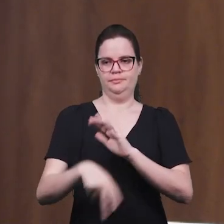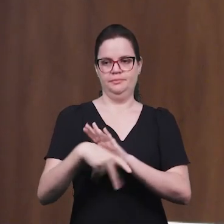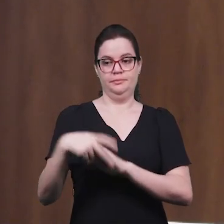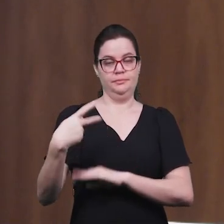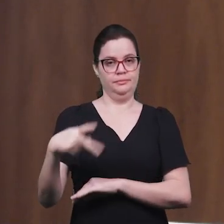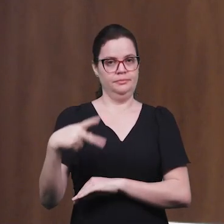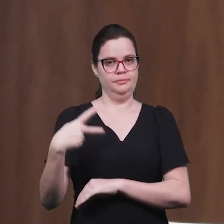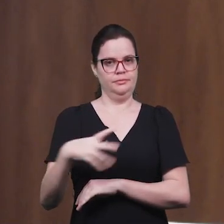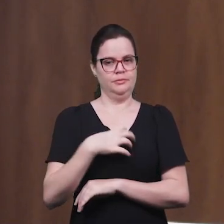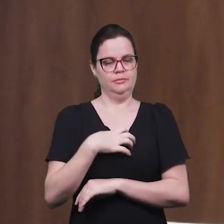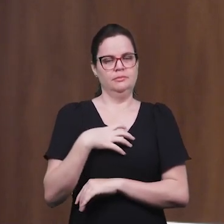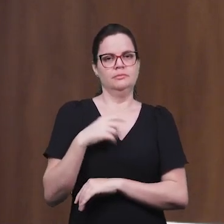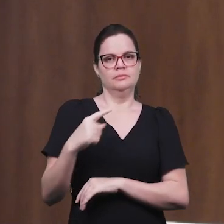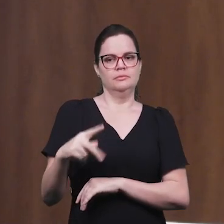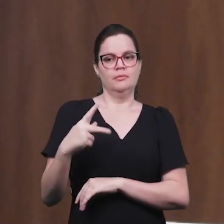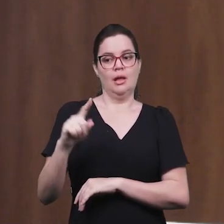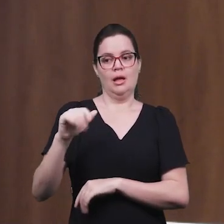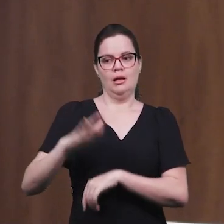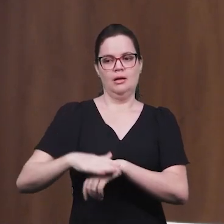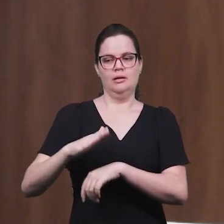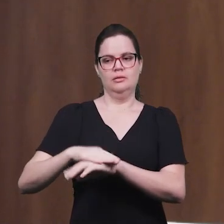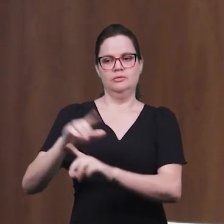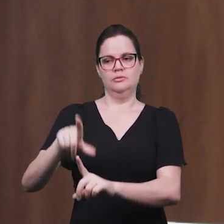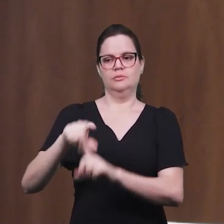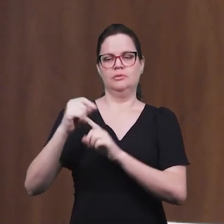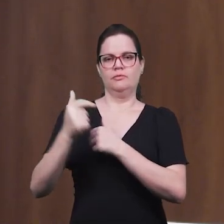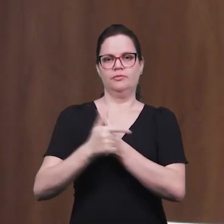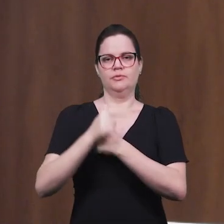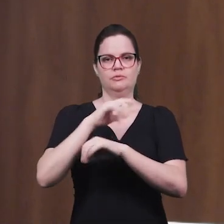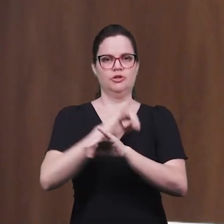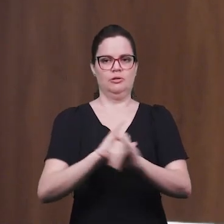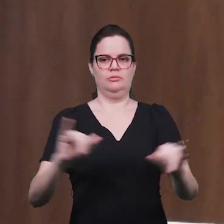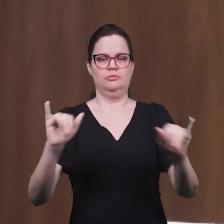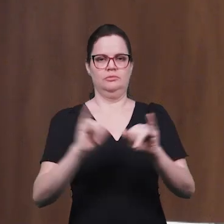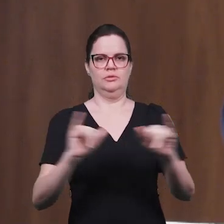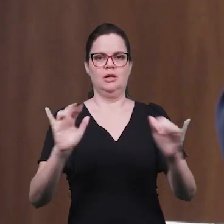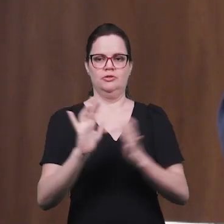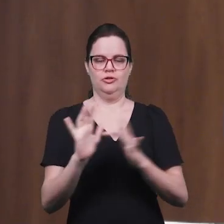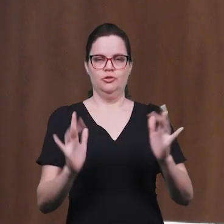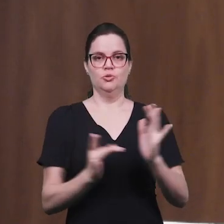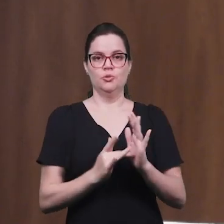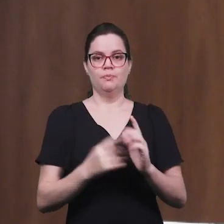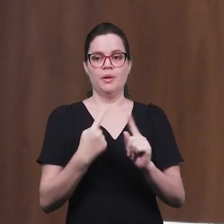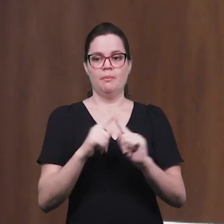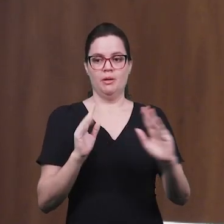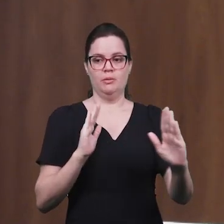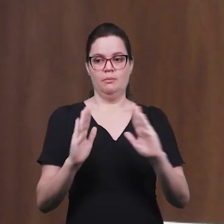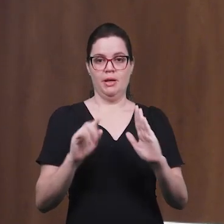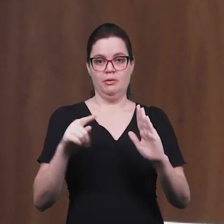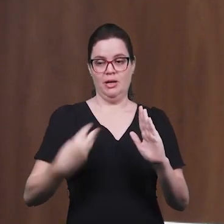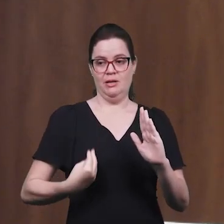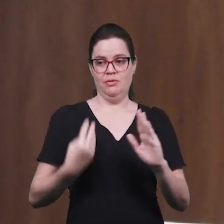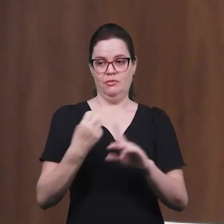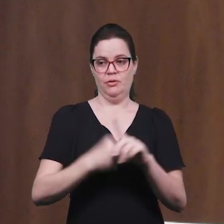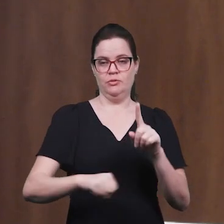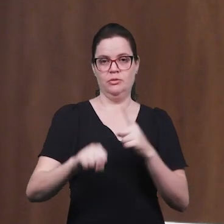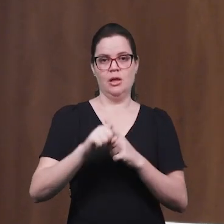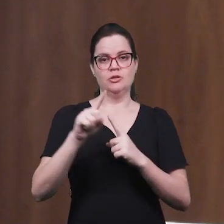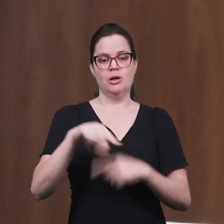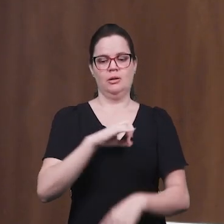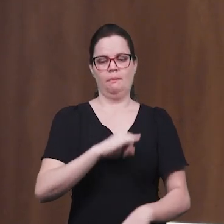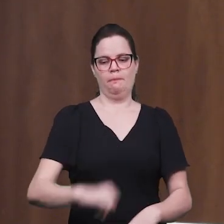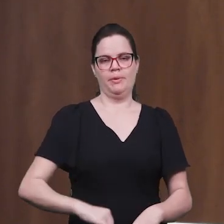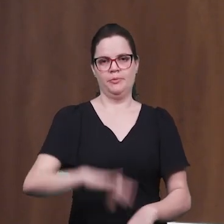específico. Ele foi um arauto do Senhor Jesus. E no Império Romano, era muito comum, né, quando